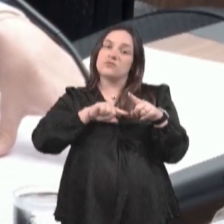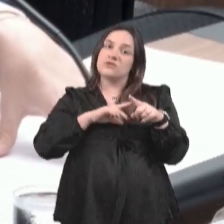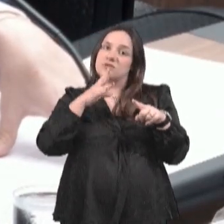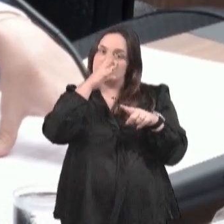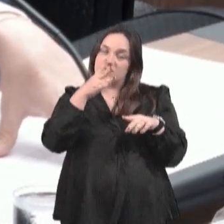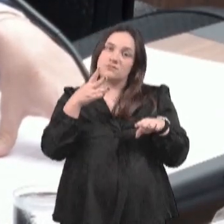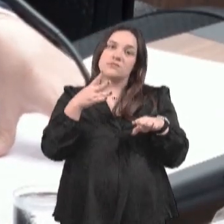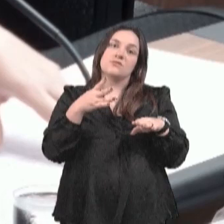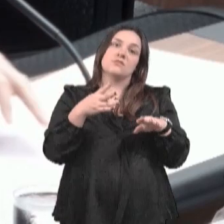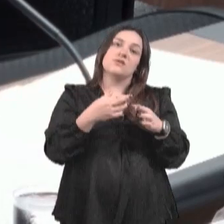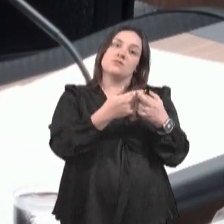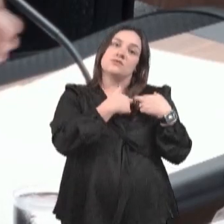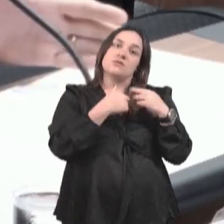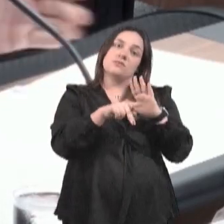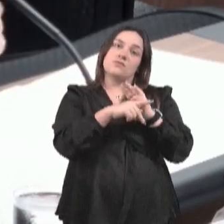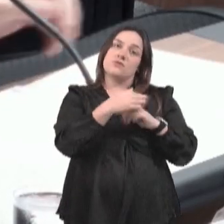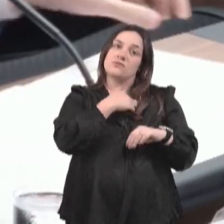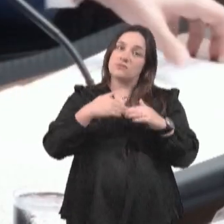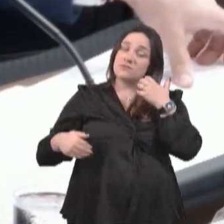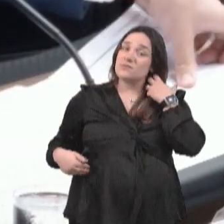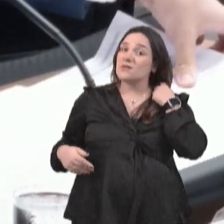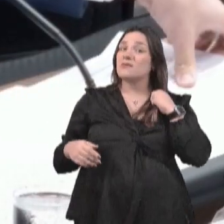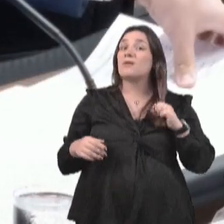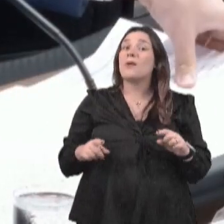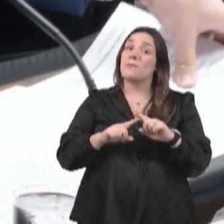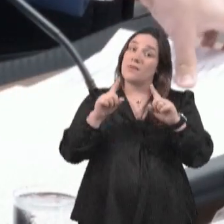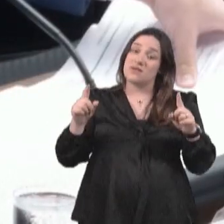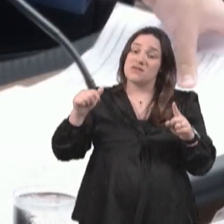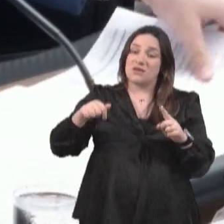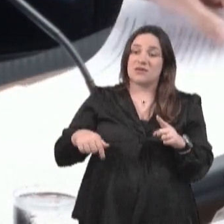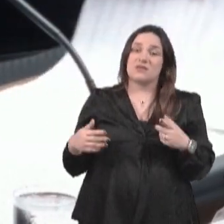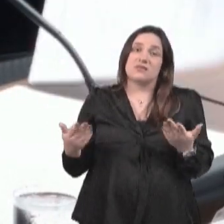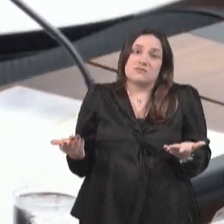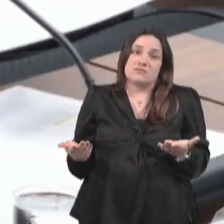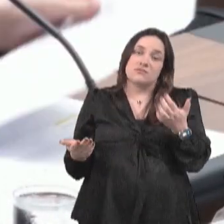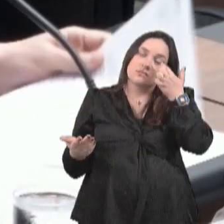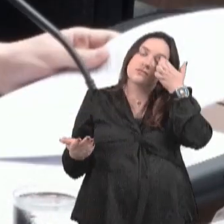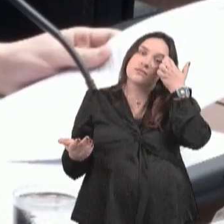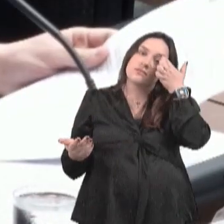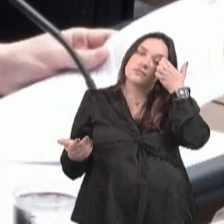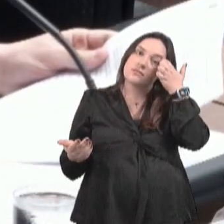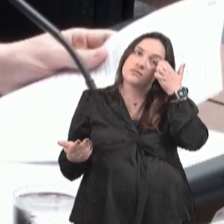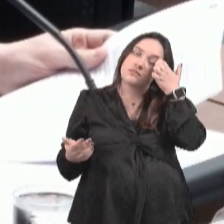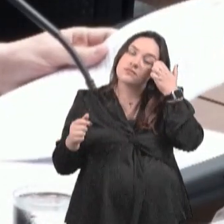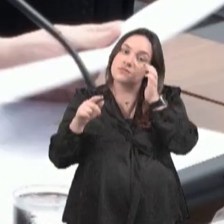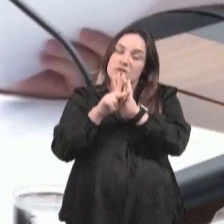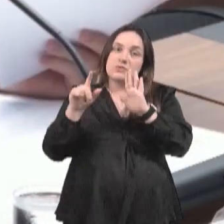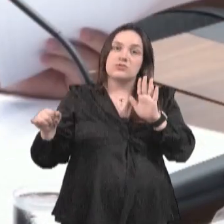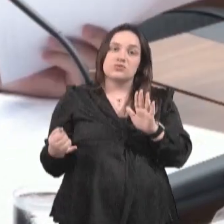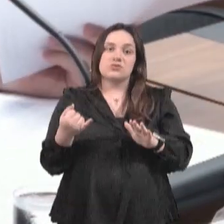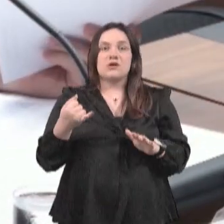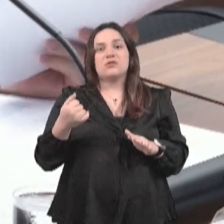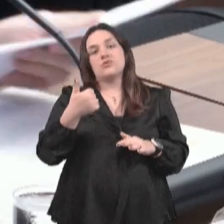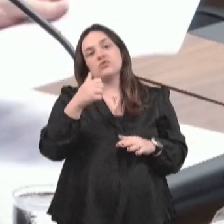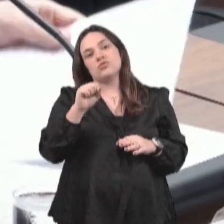a competência do governador. Nesse caso, o projeto estabelece aqui, esse projeto